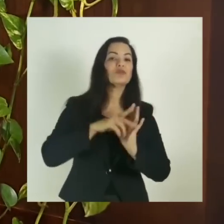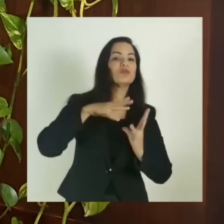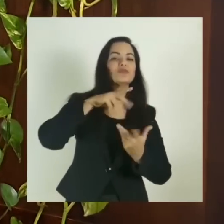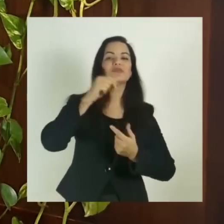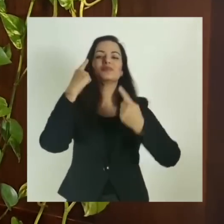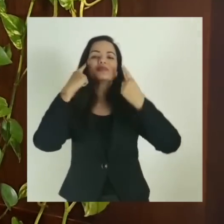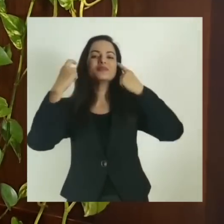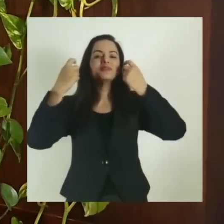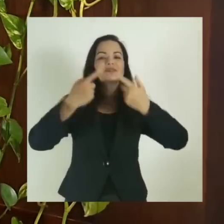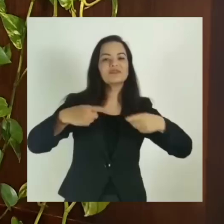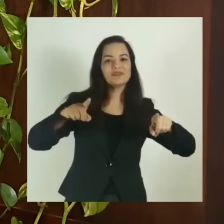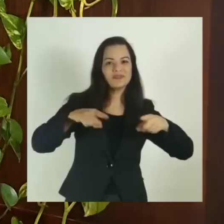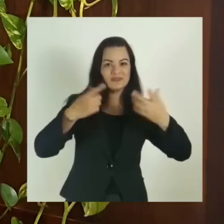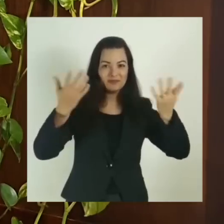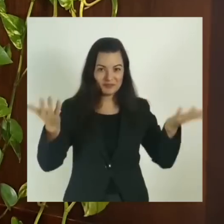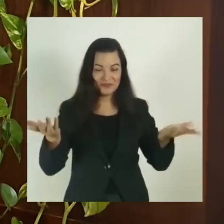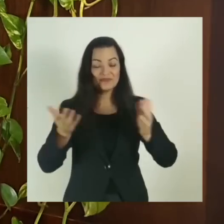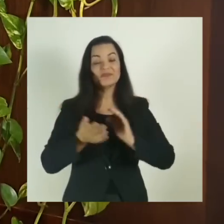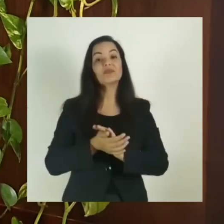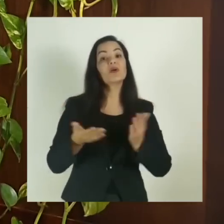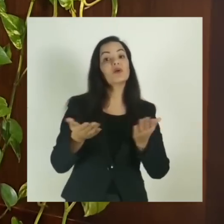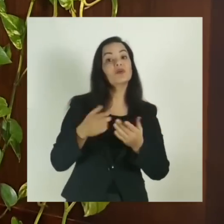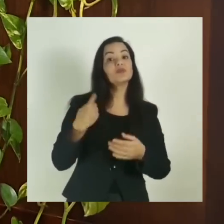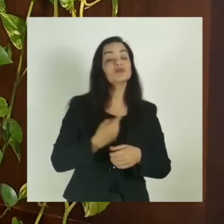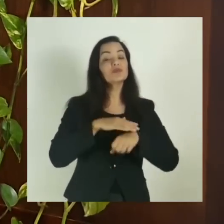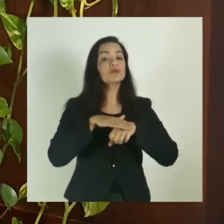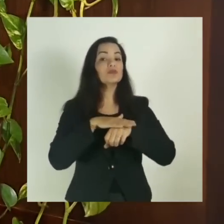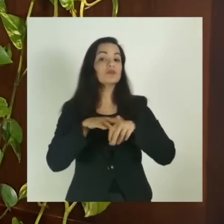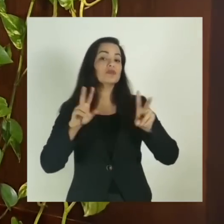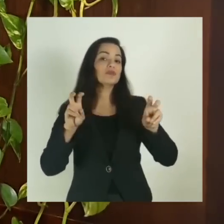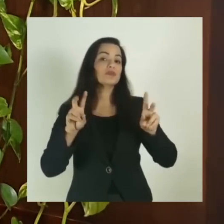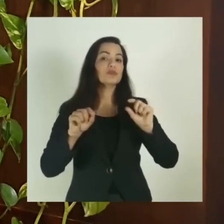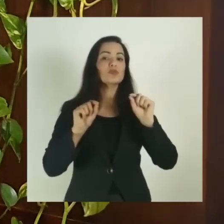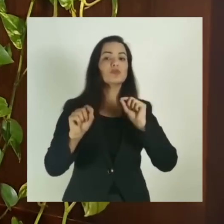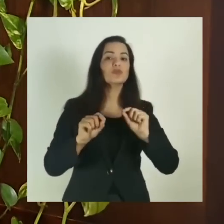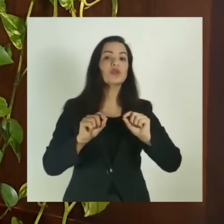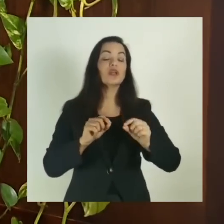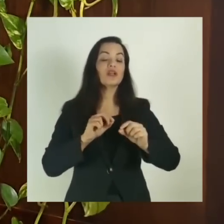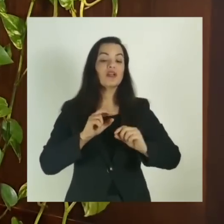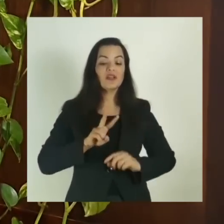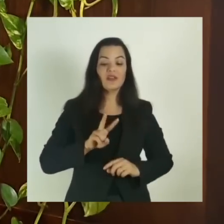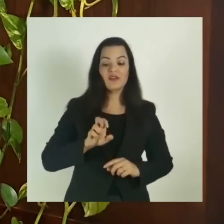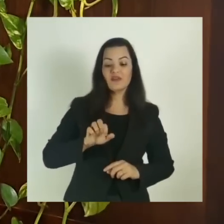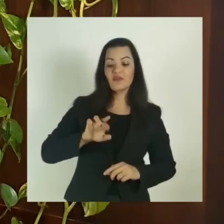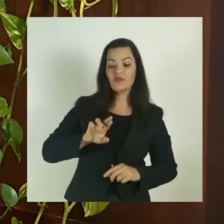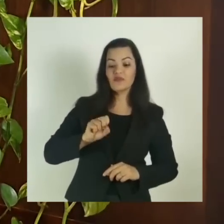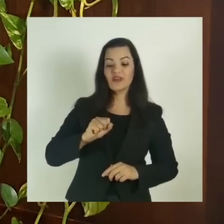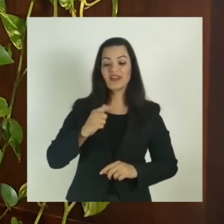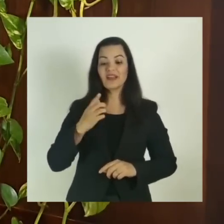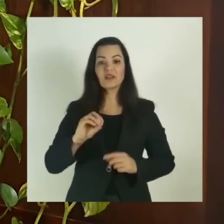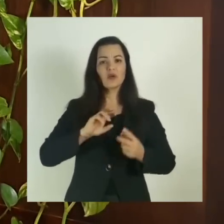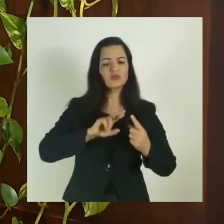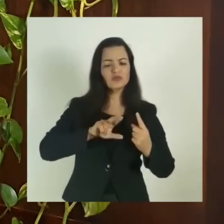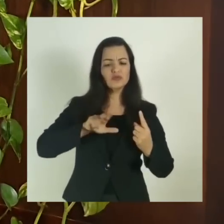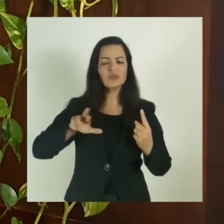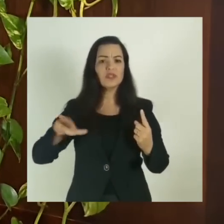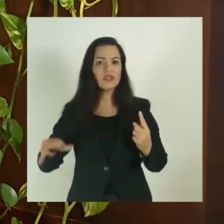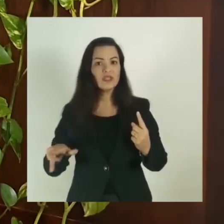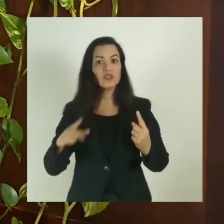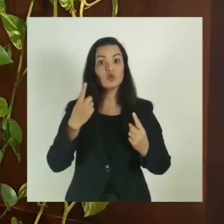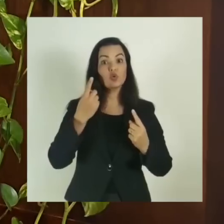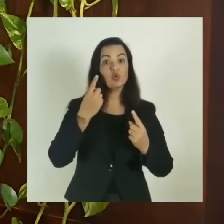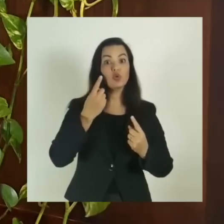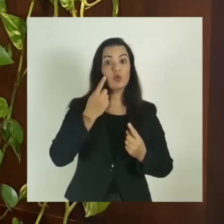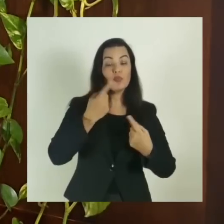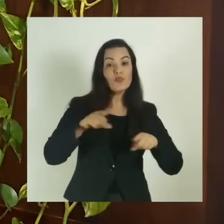sons. Hoje a gente vai falar sobre as diferentes versões que uma música pode ter. Uma mesma música pode ser feita em vários ritmos diferentes,